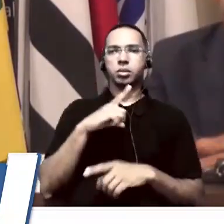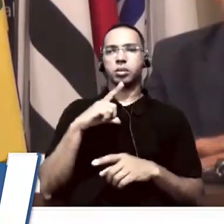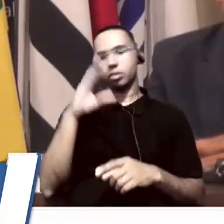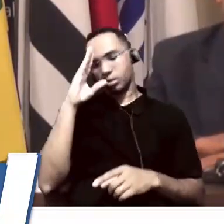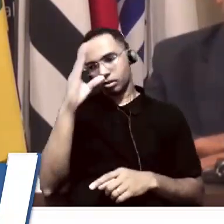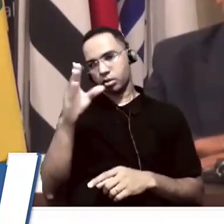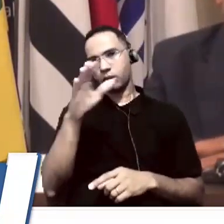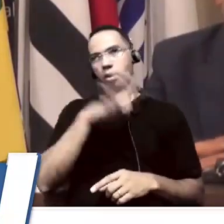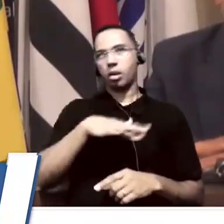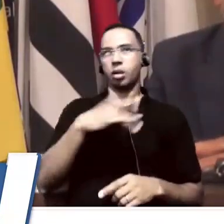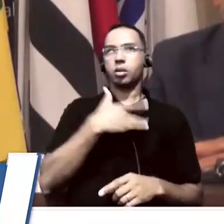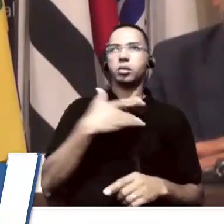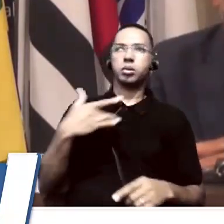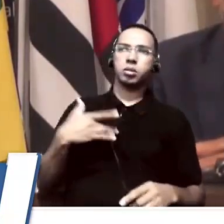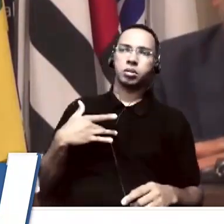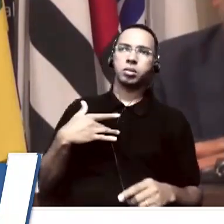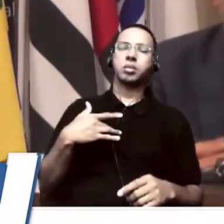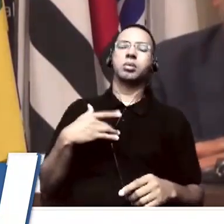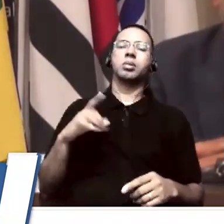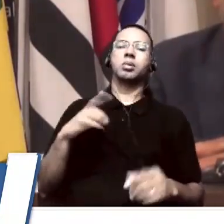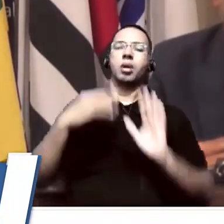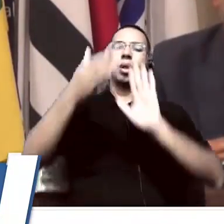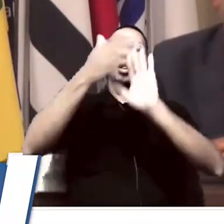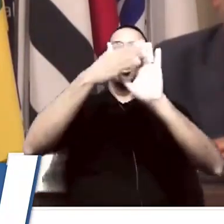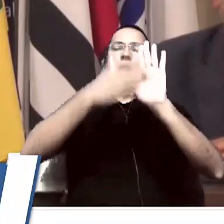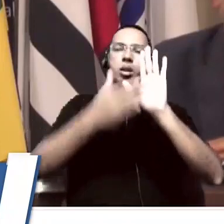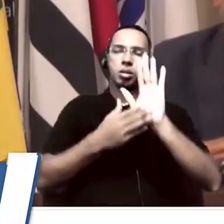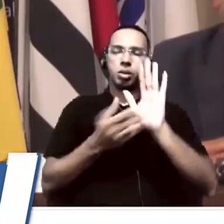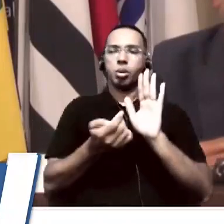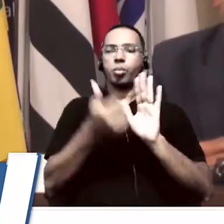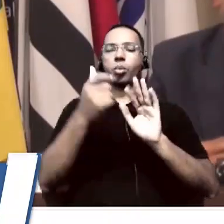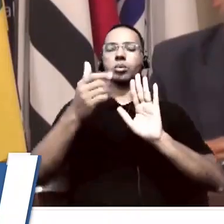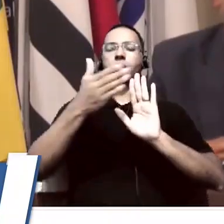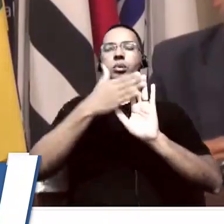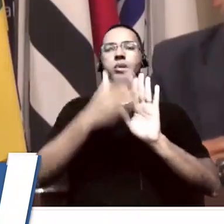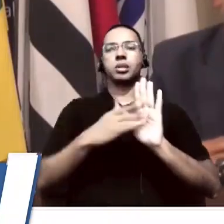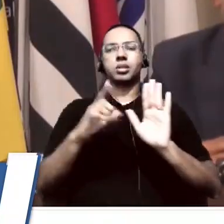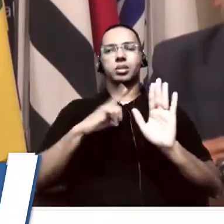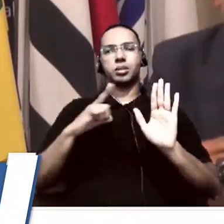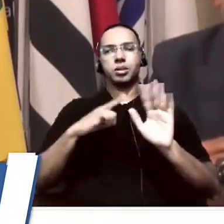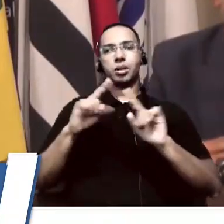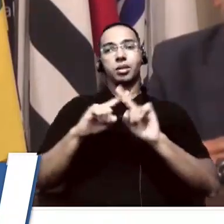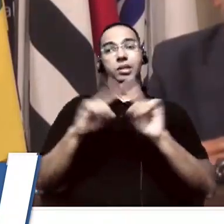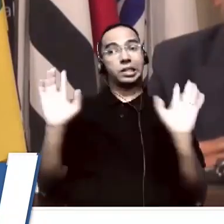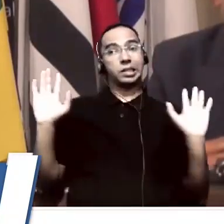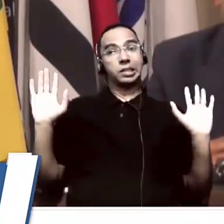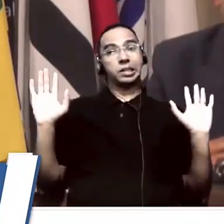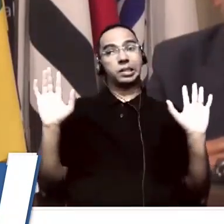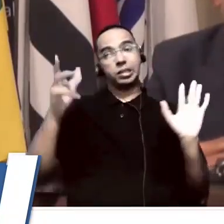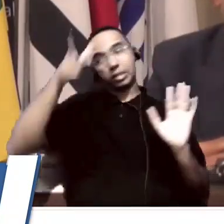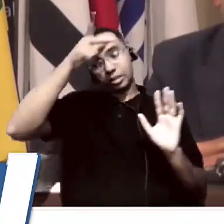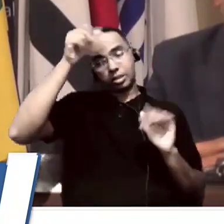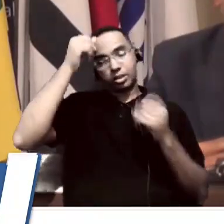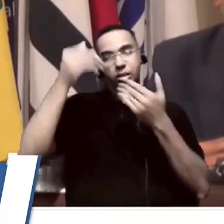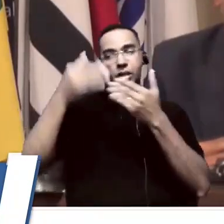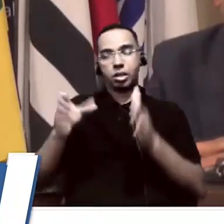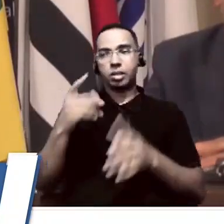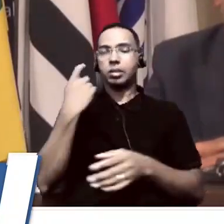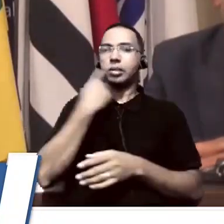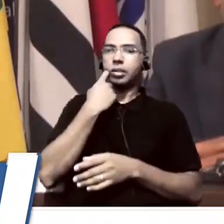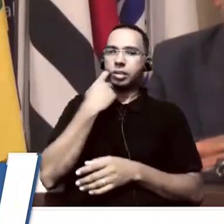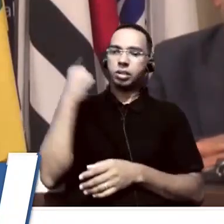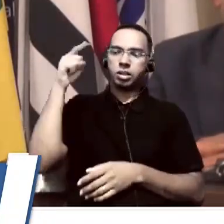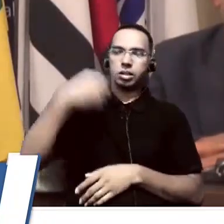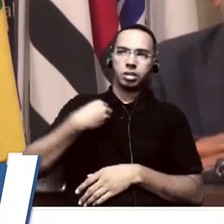ação social. É muita demanda para poucas coisas que a gente tem. Mas o prefeito inaugurou na última sexta-feira, estive presente lá na